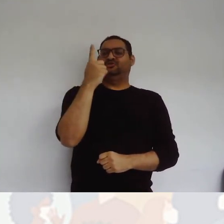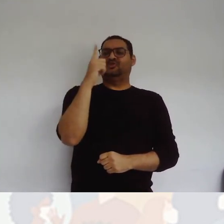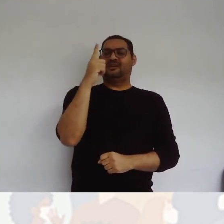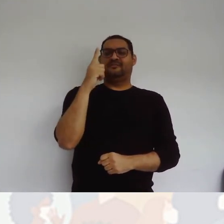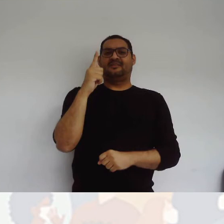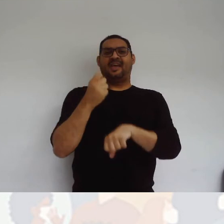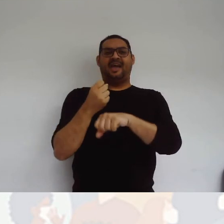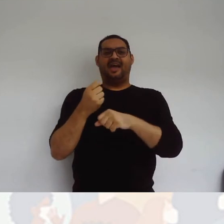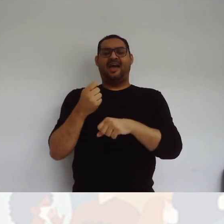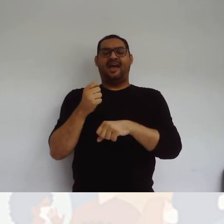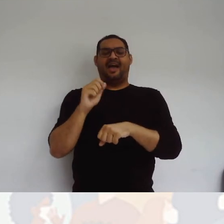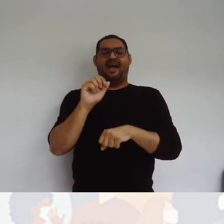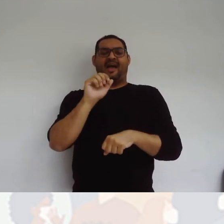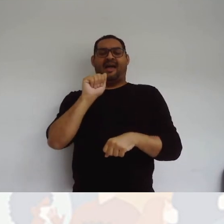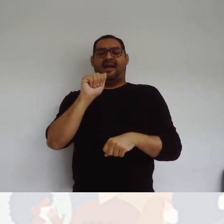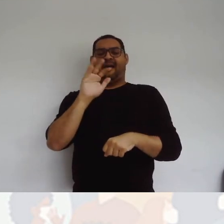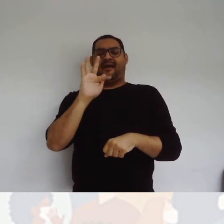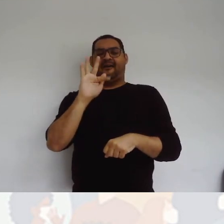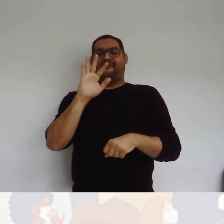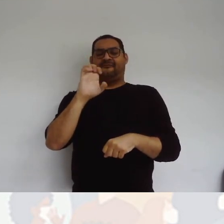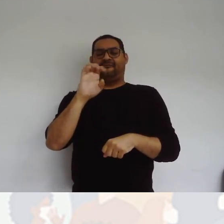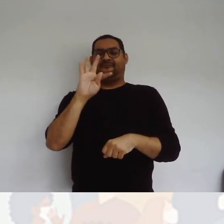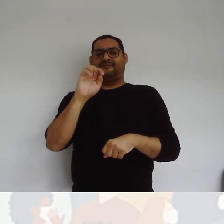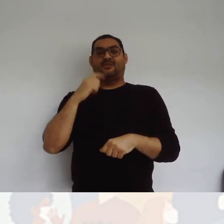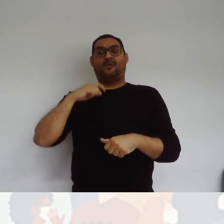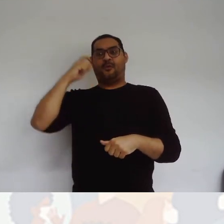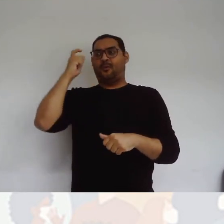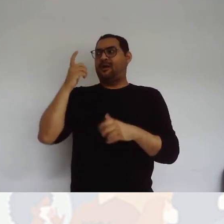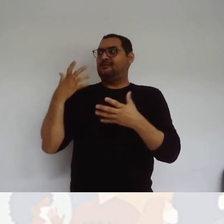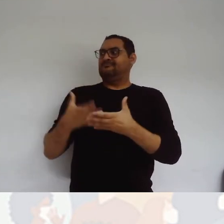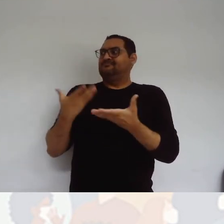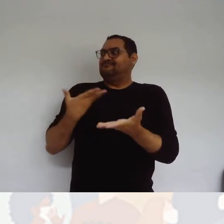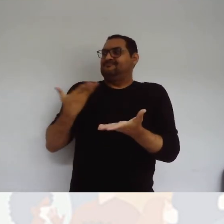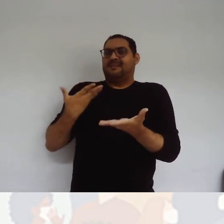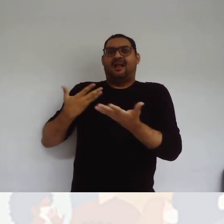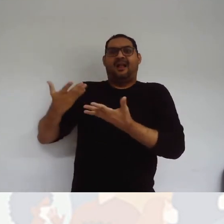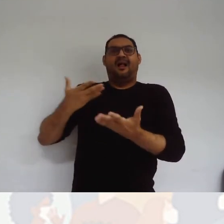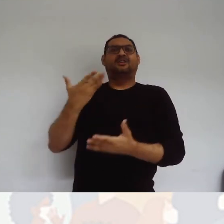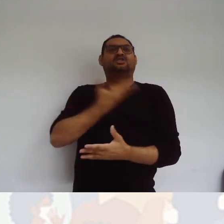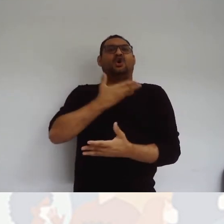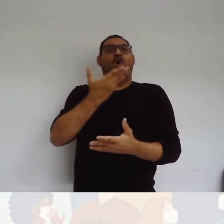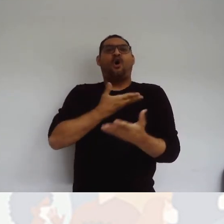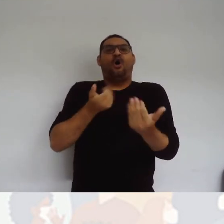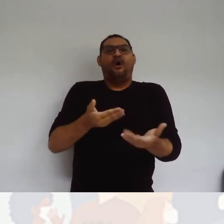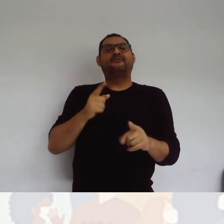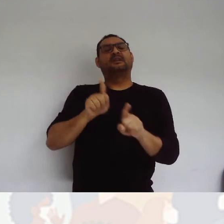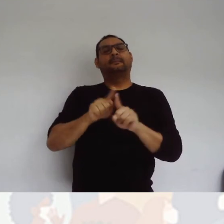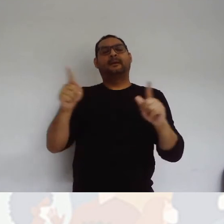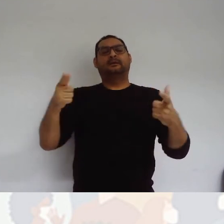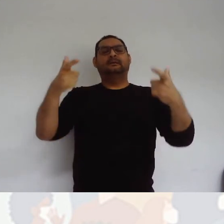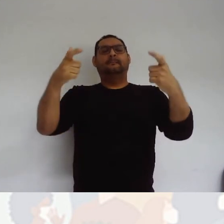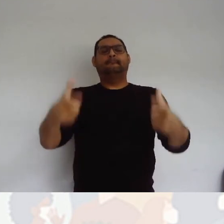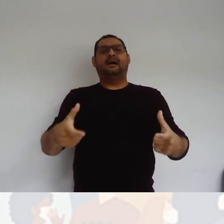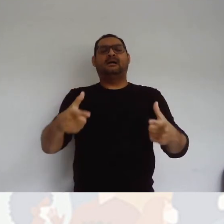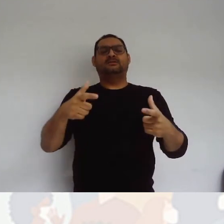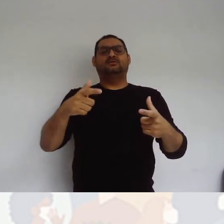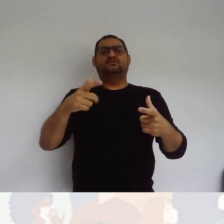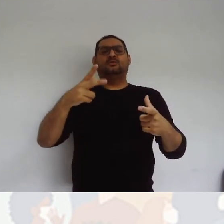afeto, da minha convivência enquanto jovem, desse espaço público da própria